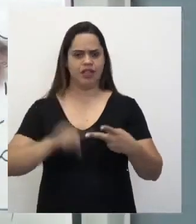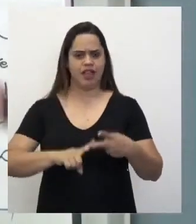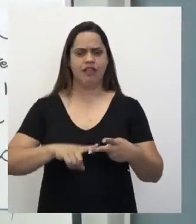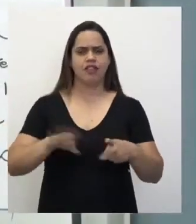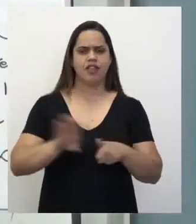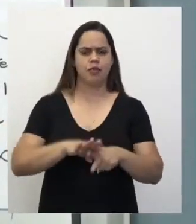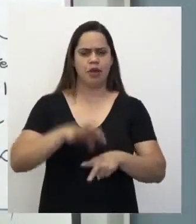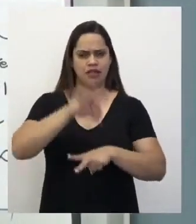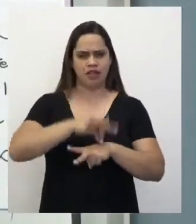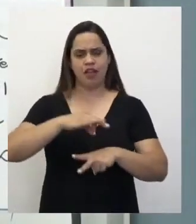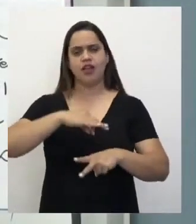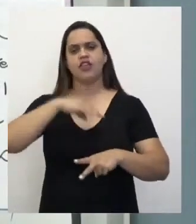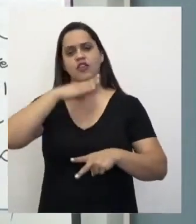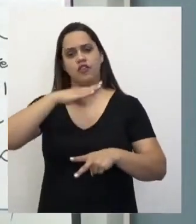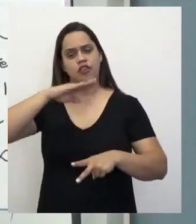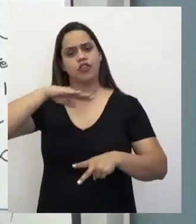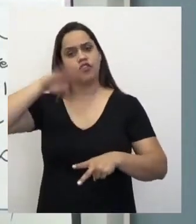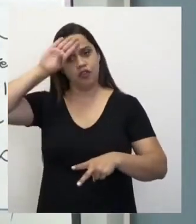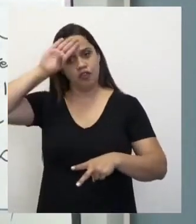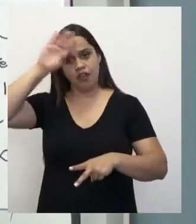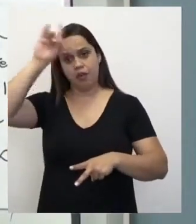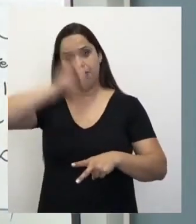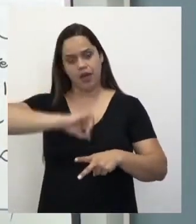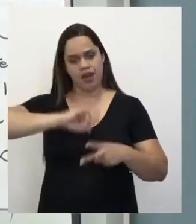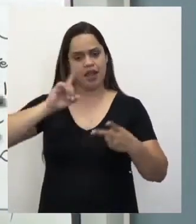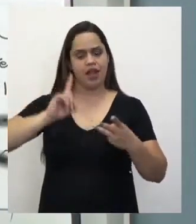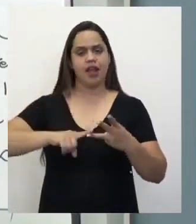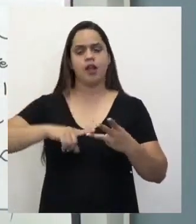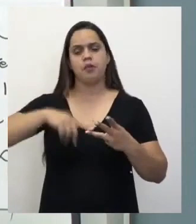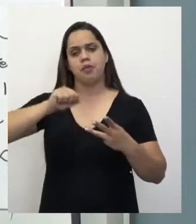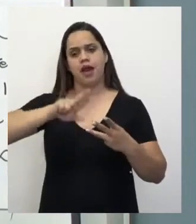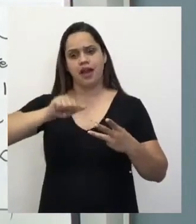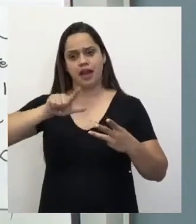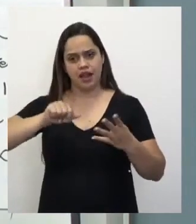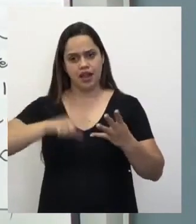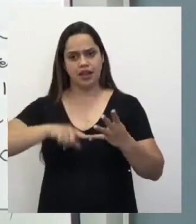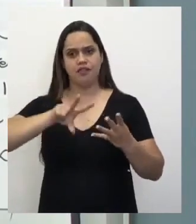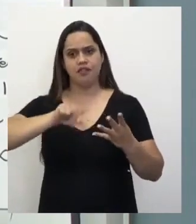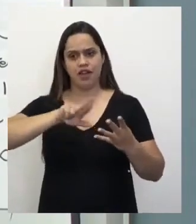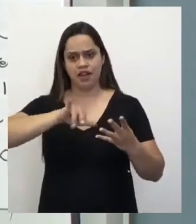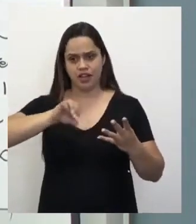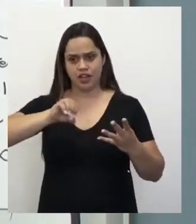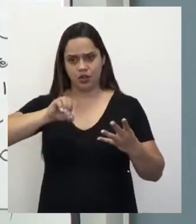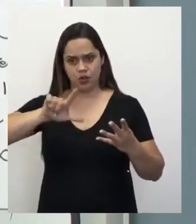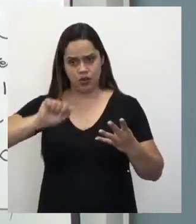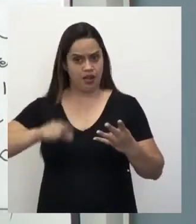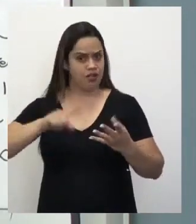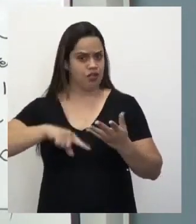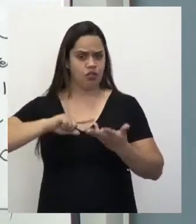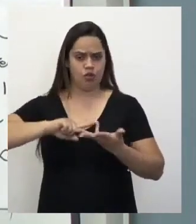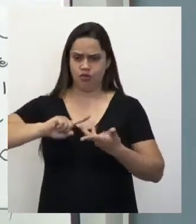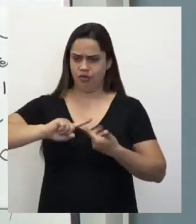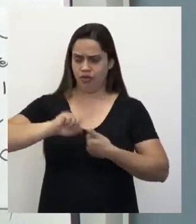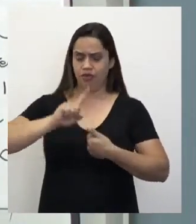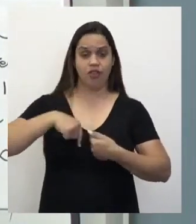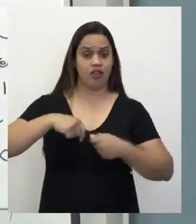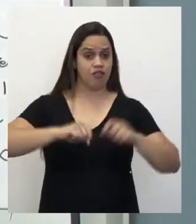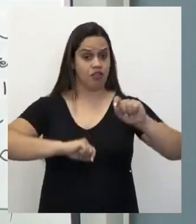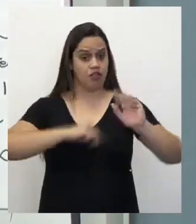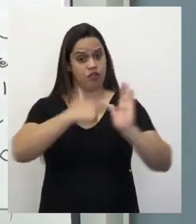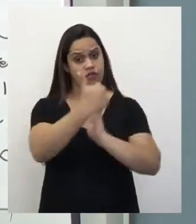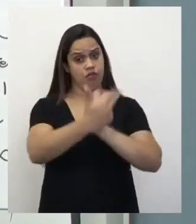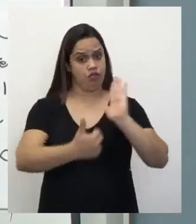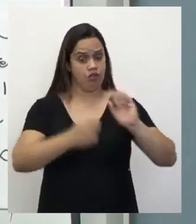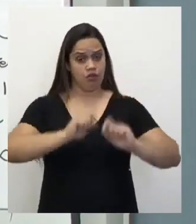febre amarela, surtos de varíola, né? E essas obras, então, foram retratadas ao longo